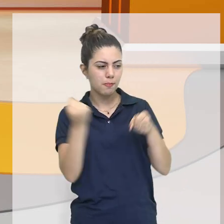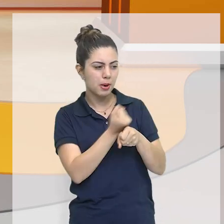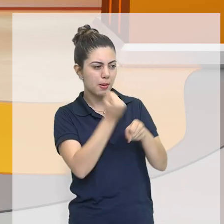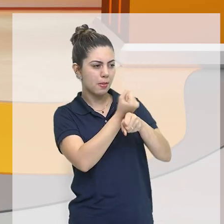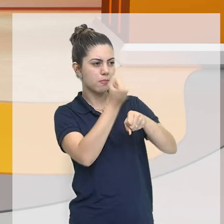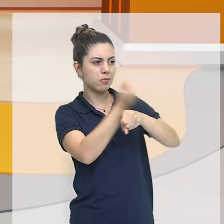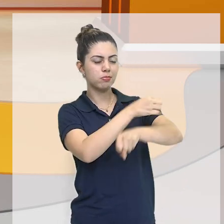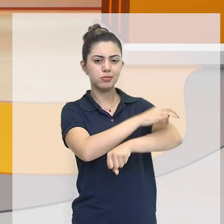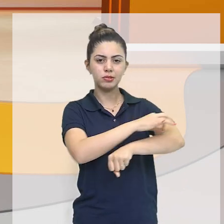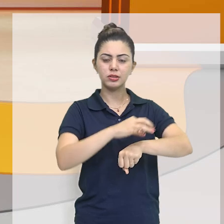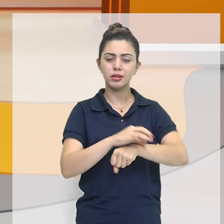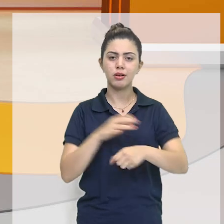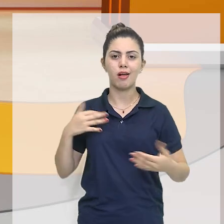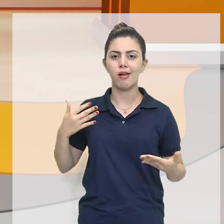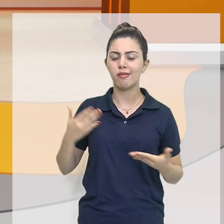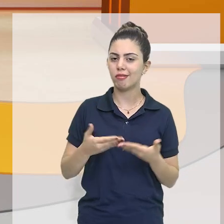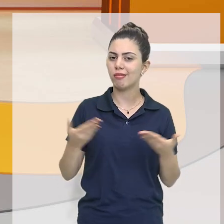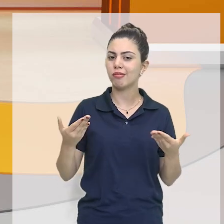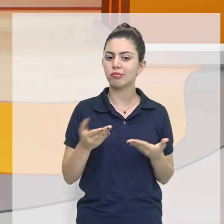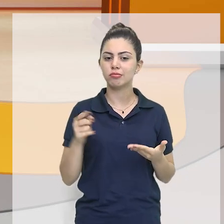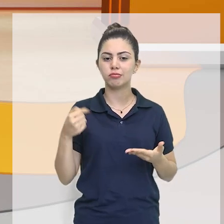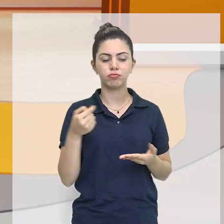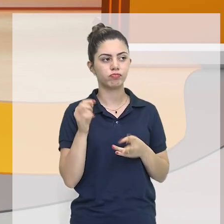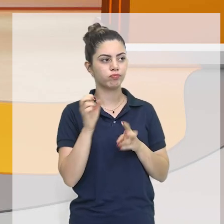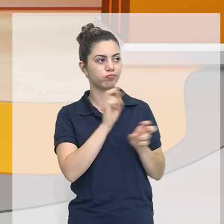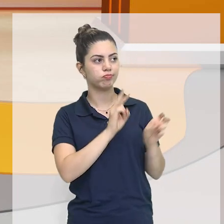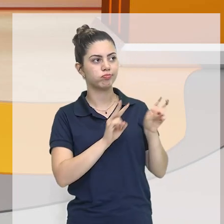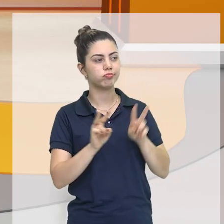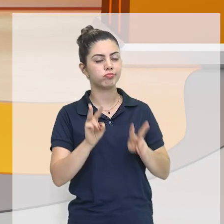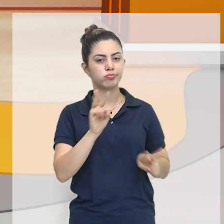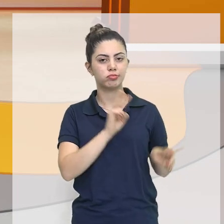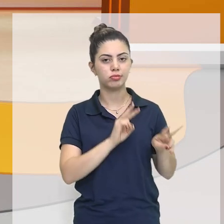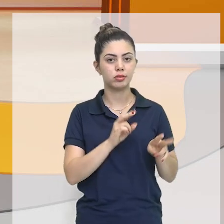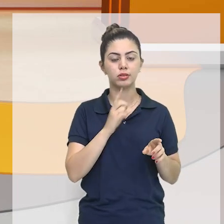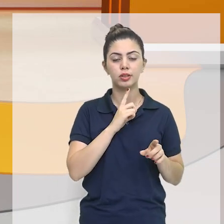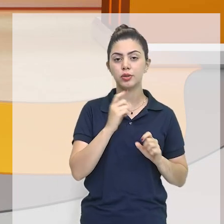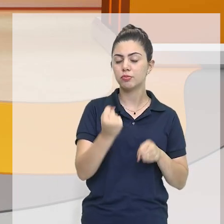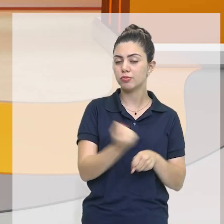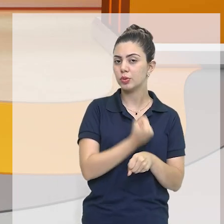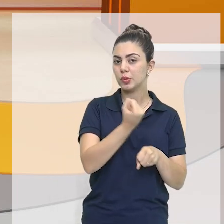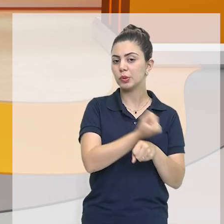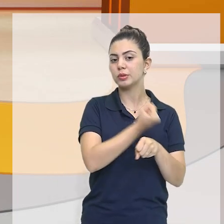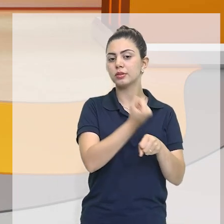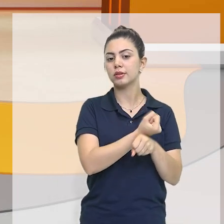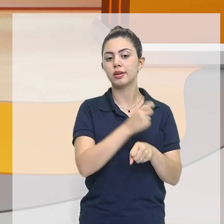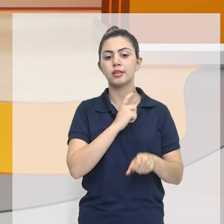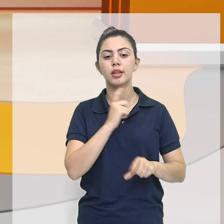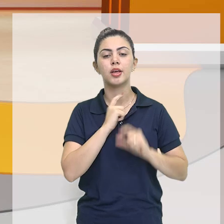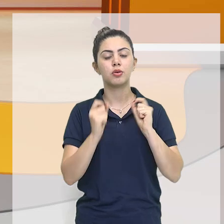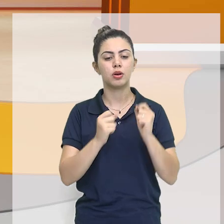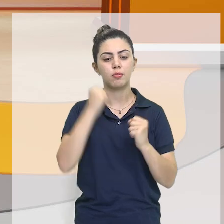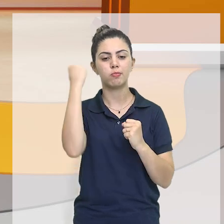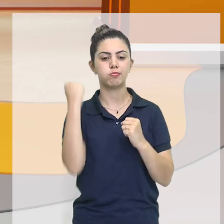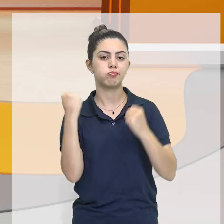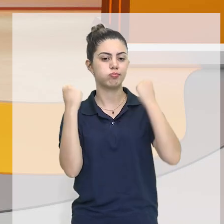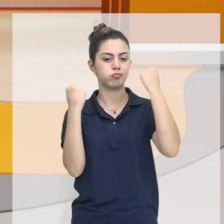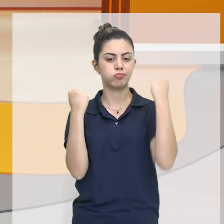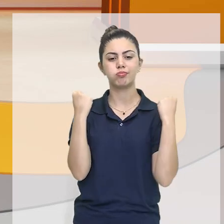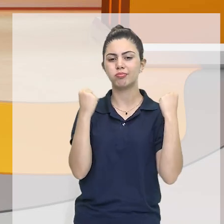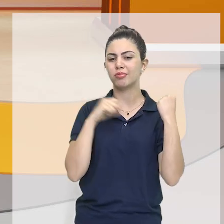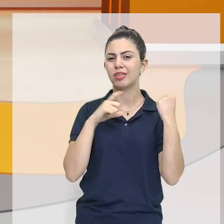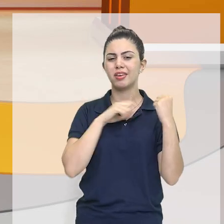que são notáveis. Dentro, né, das suas construções, temos as colunas jônias,